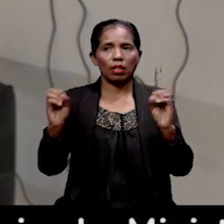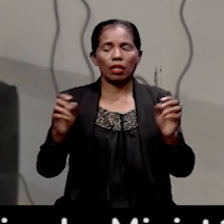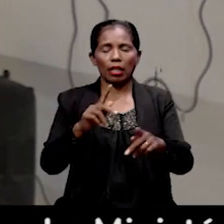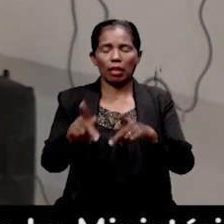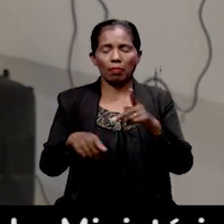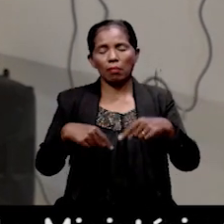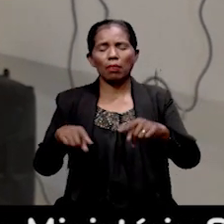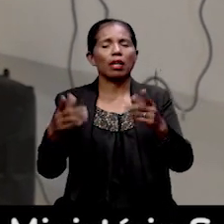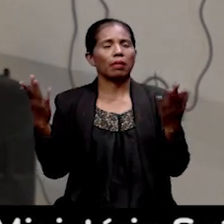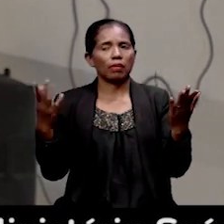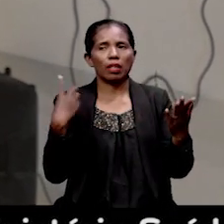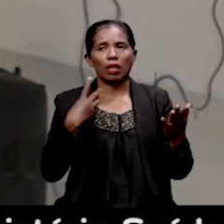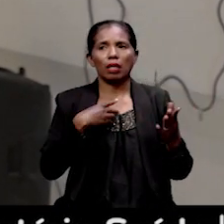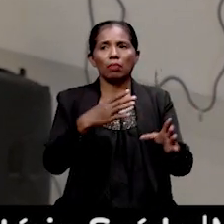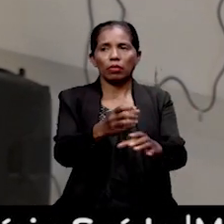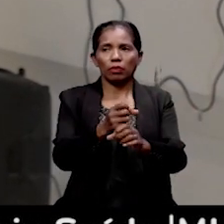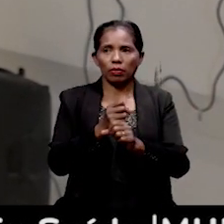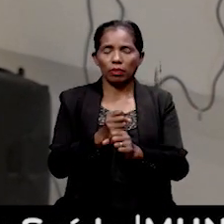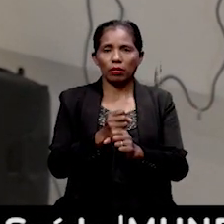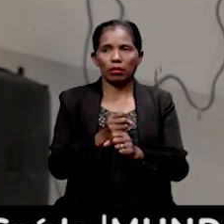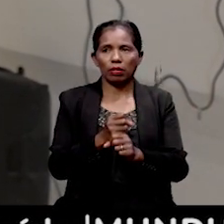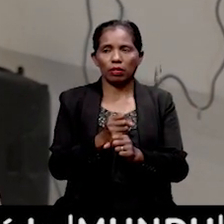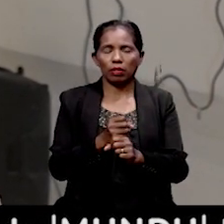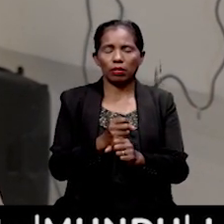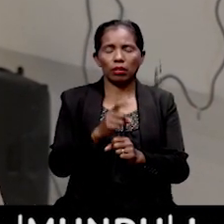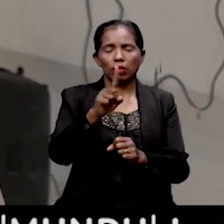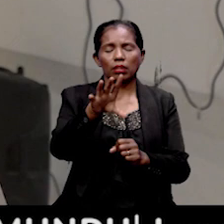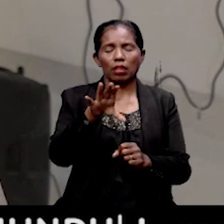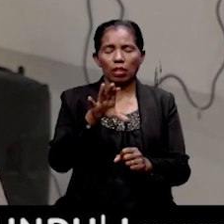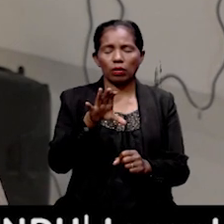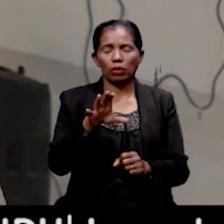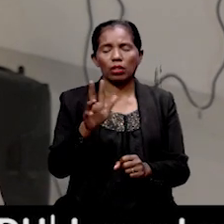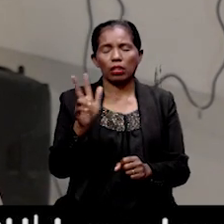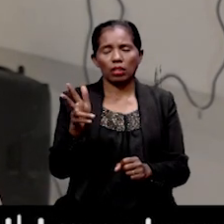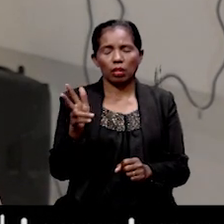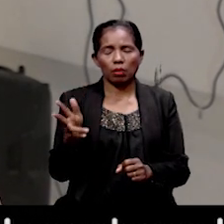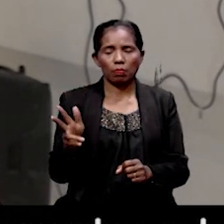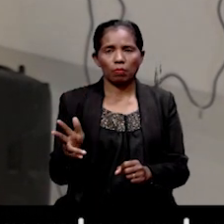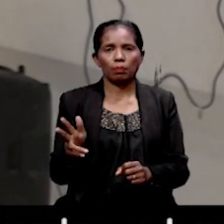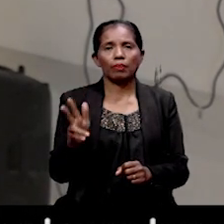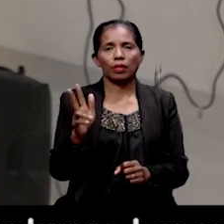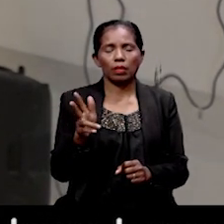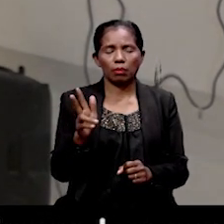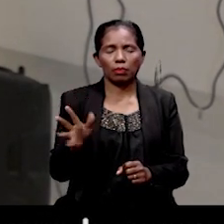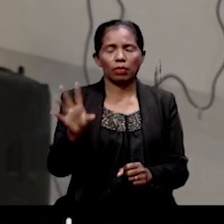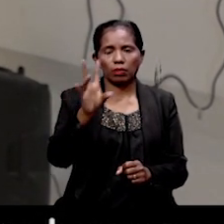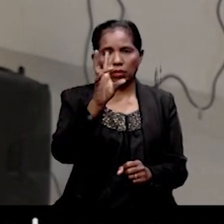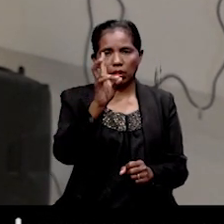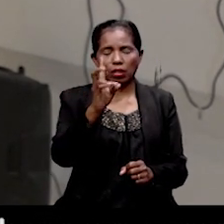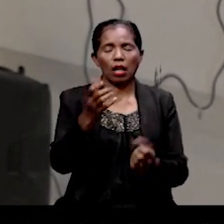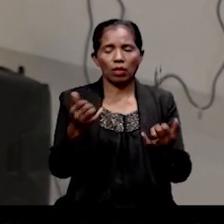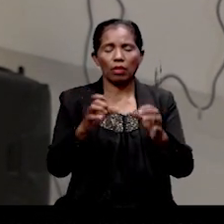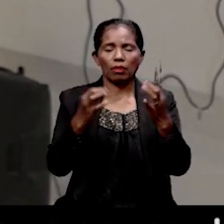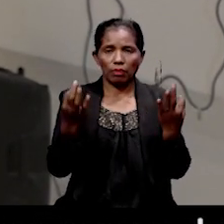nebe, então a minha foto direita está com 137 famílias nebe, mais que agora de dar o que se ia ela,